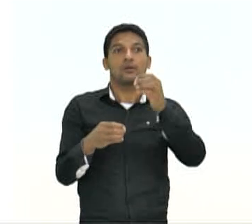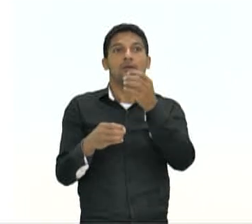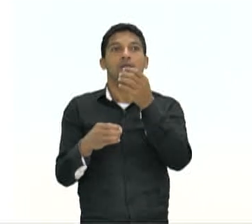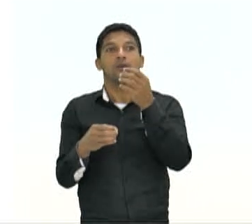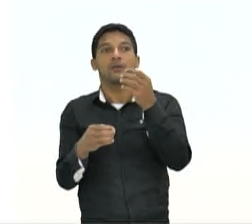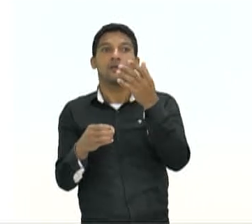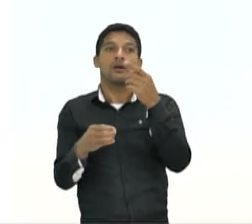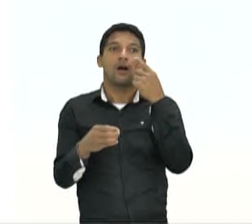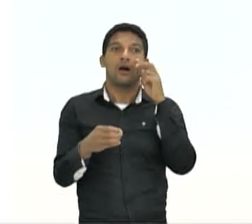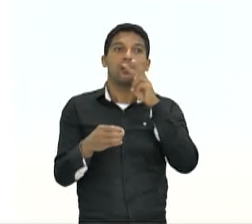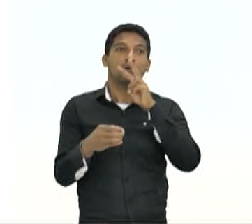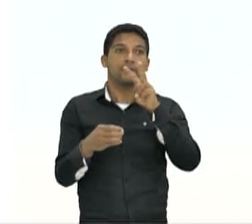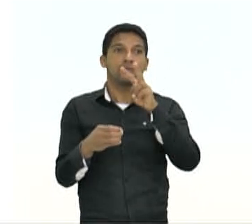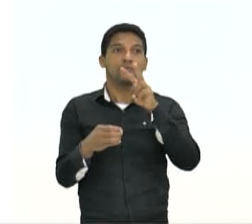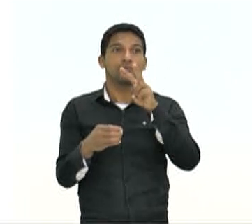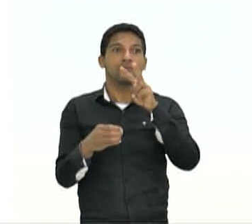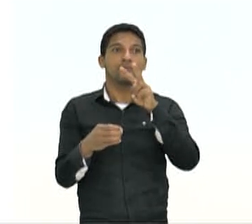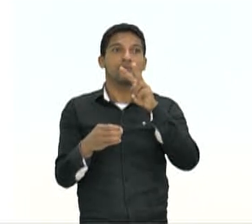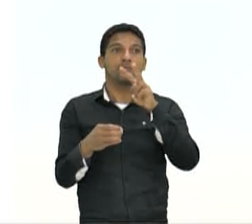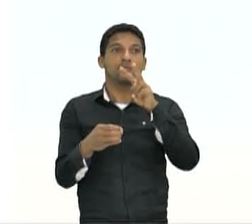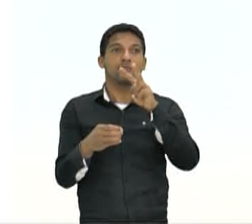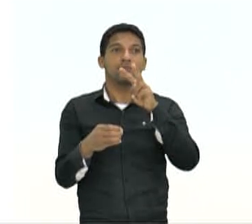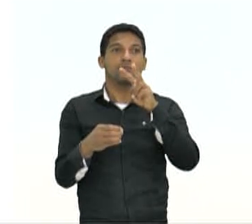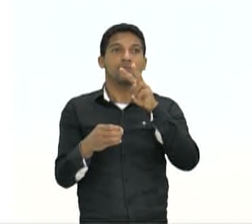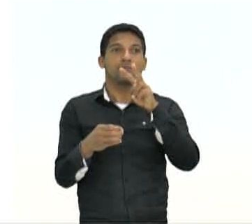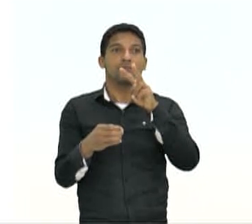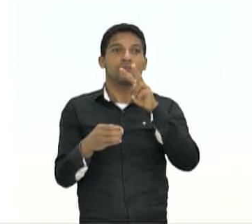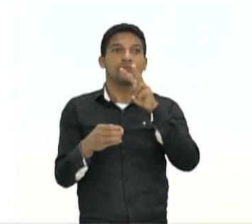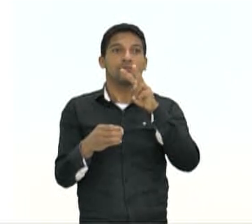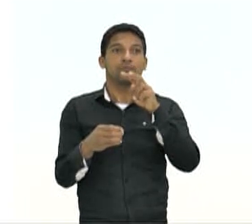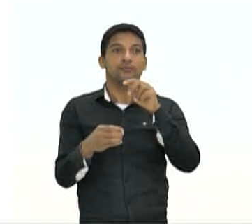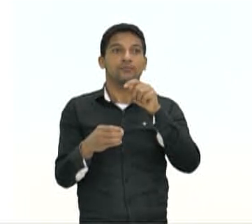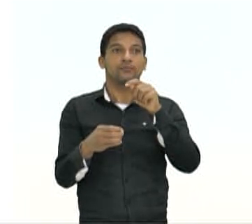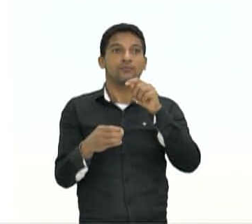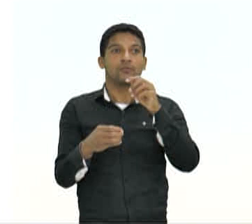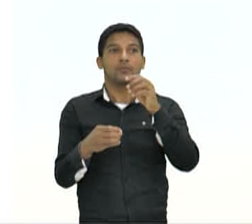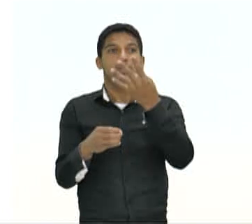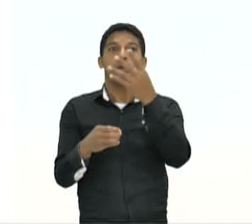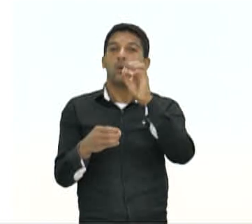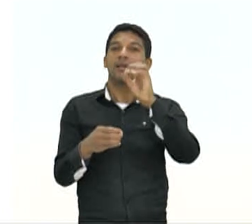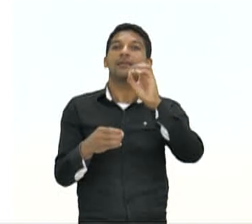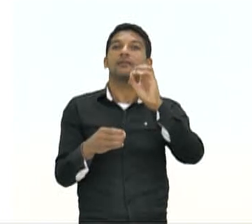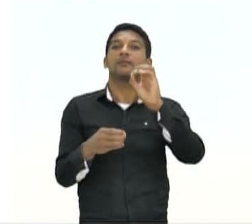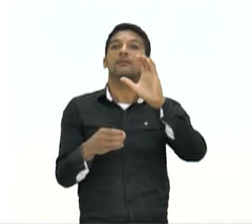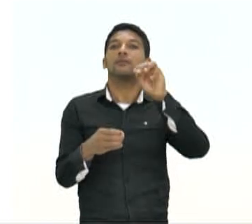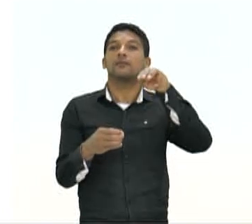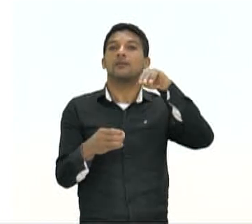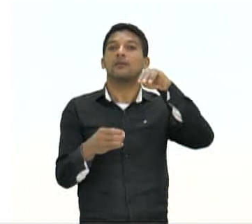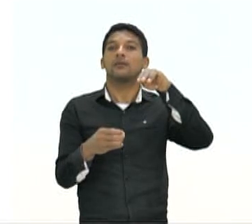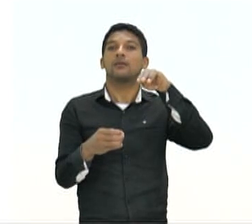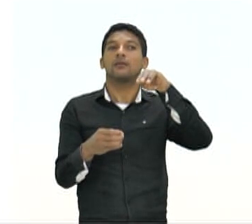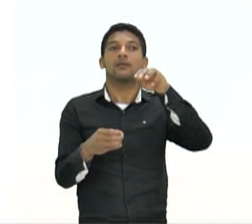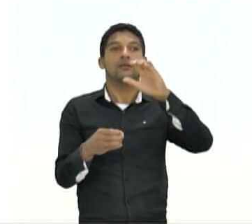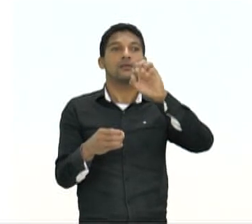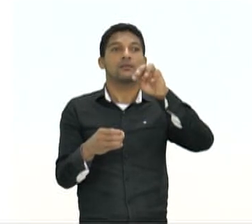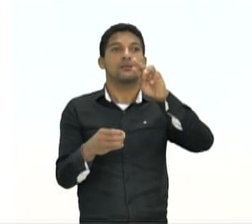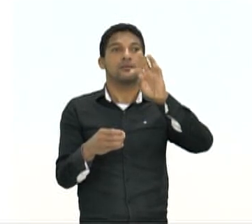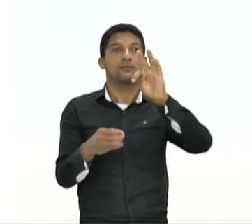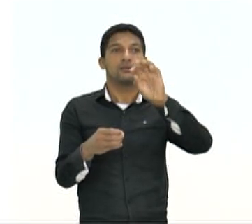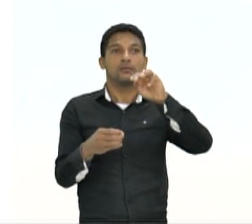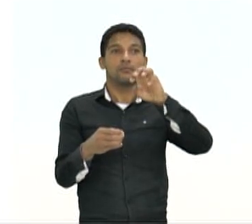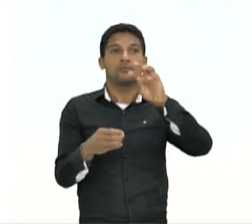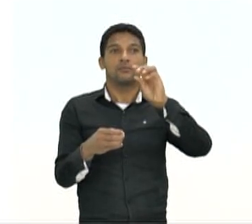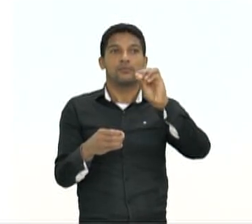tamanho. Aqui está retratado a bolinha utilizada na Liga Americana de Beisebol, tá? Retratada aqui na imagem para vocês.